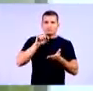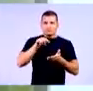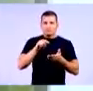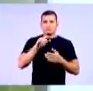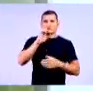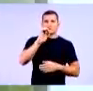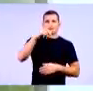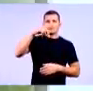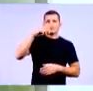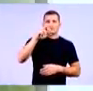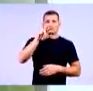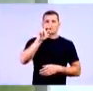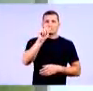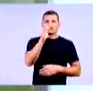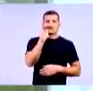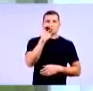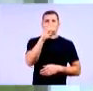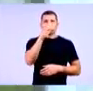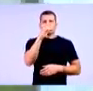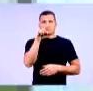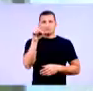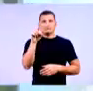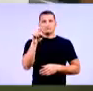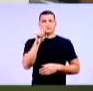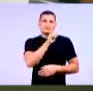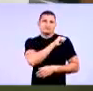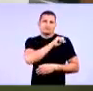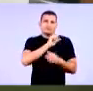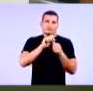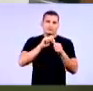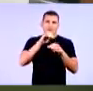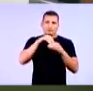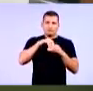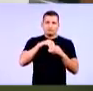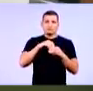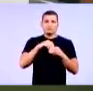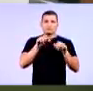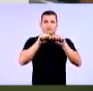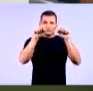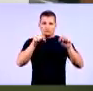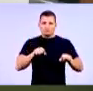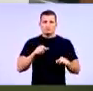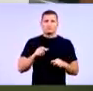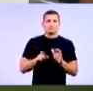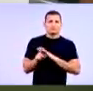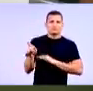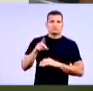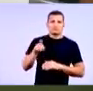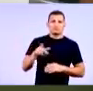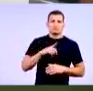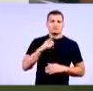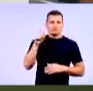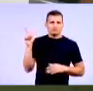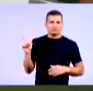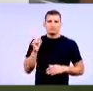realizam no sistema. Teria outros exemplos, né, professora, quando a gente fala de métodos, onde a gente diz assim que um